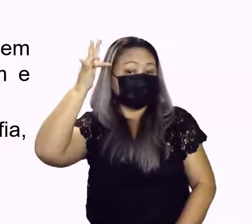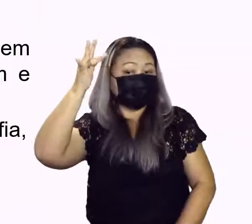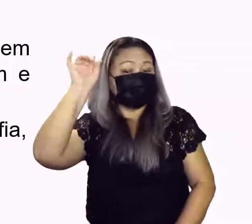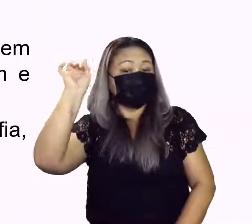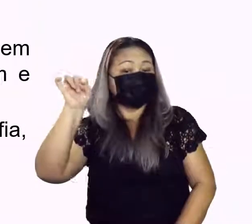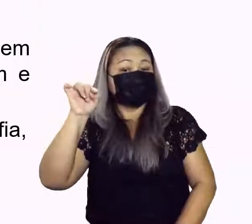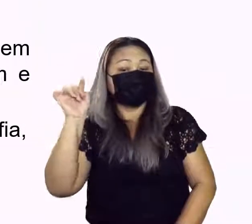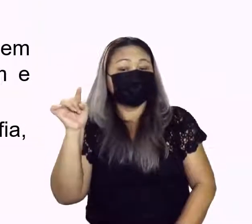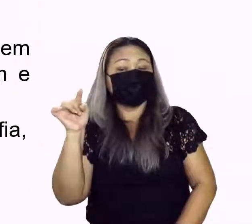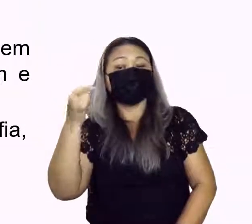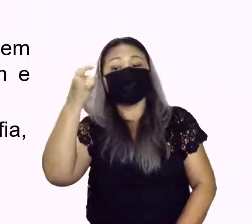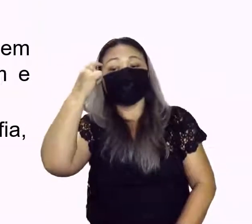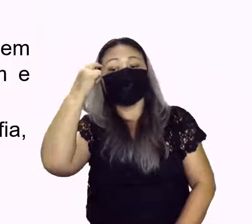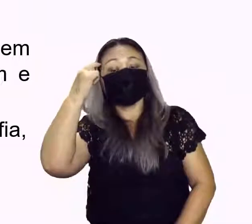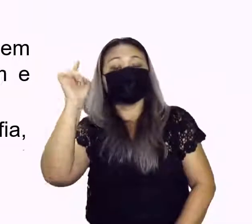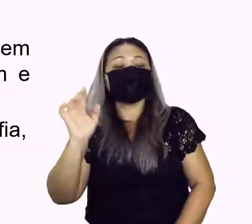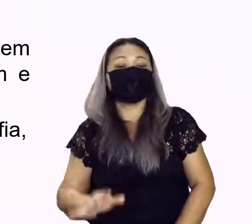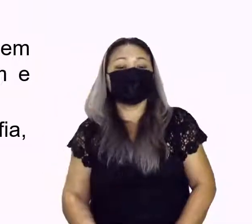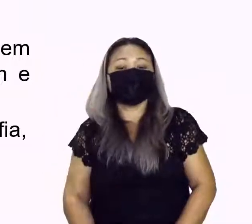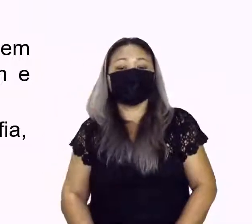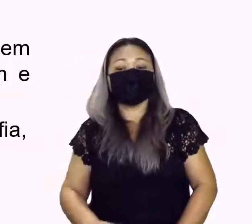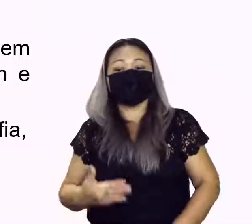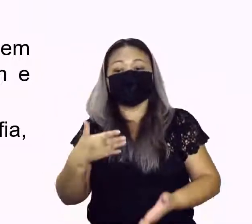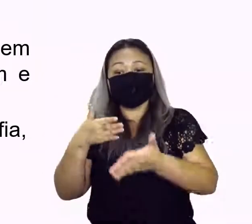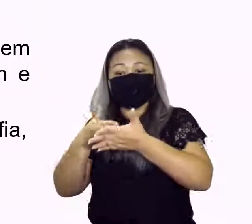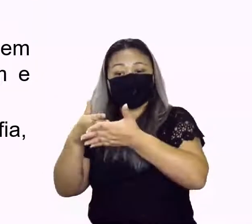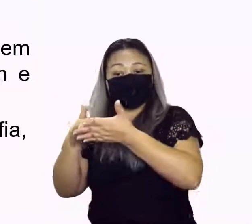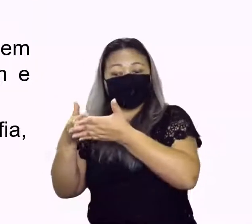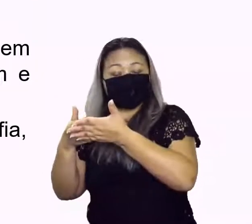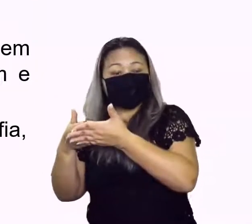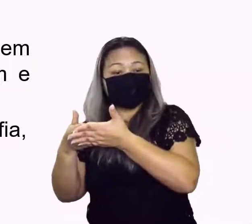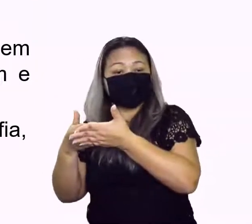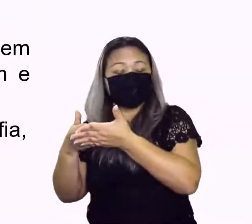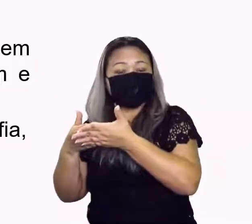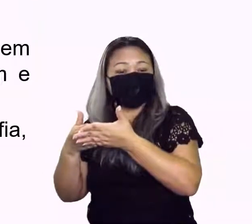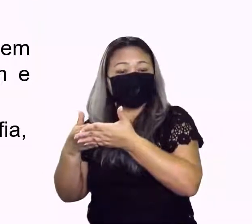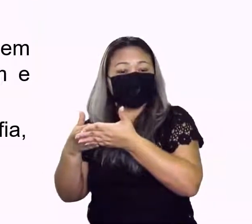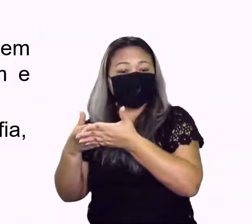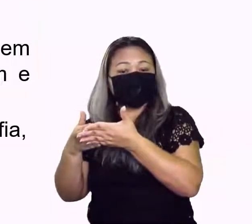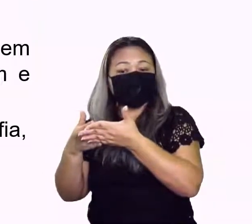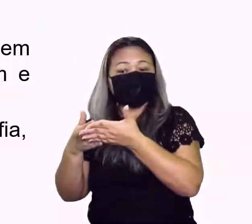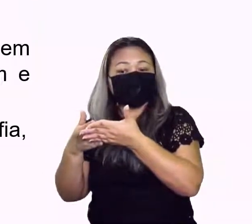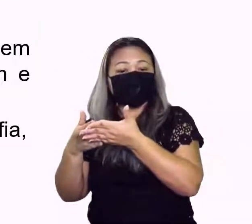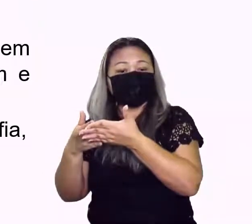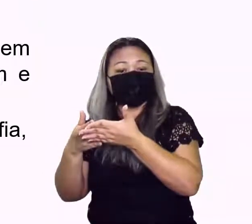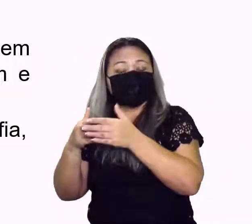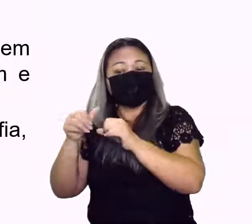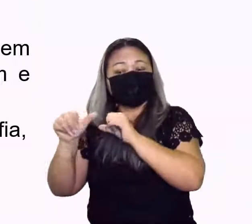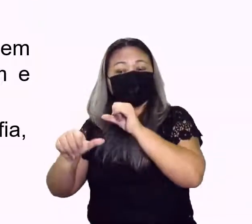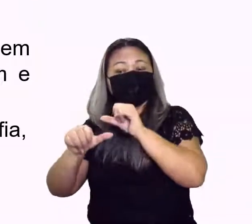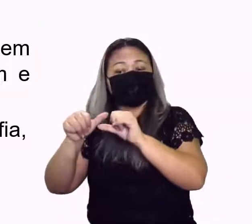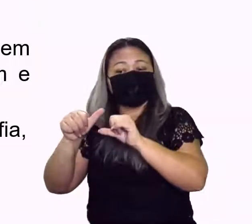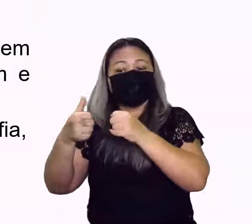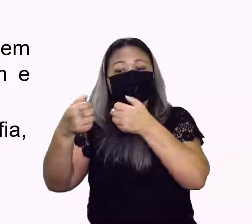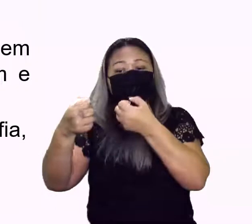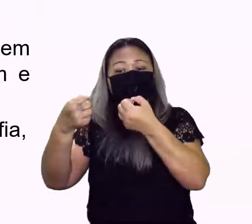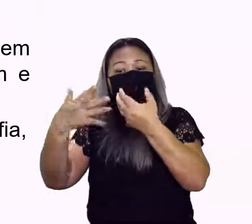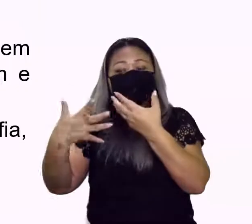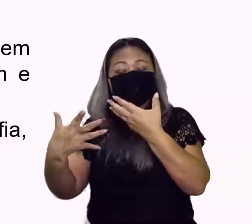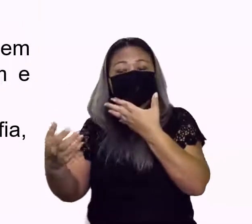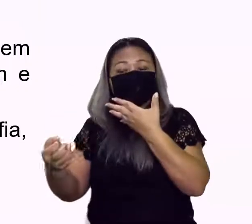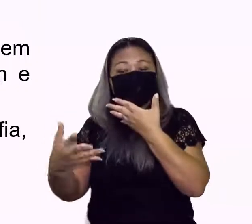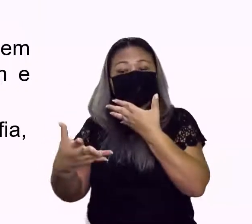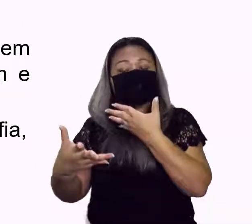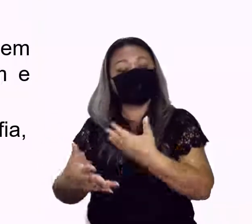Através dessa ideia de pensamento, essas limitações. Então, foi sendo racionalizado, transformando em explicação nova. Surgiu